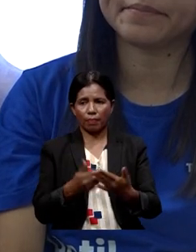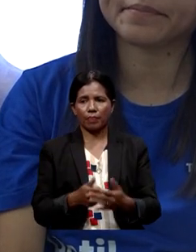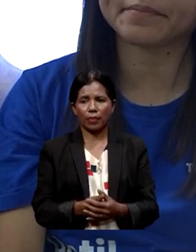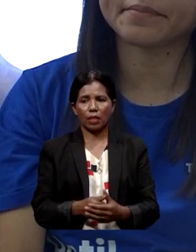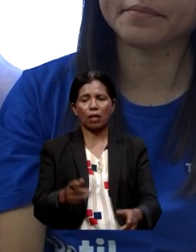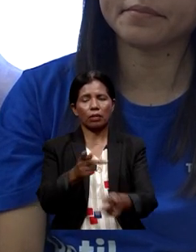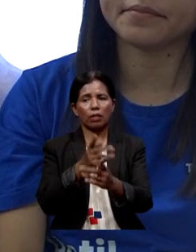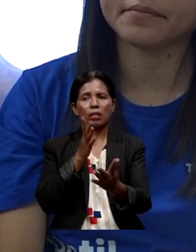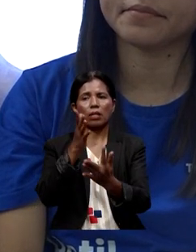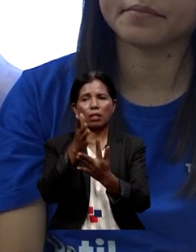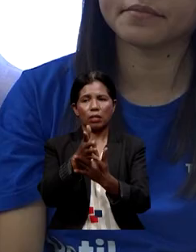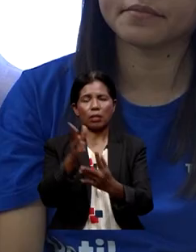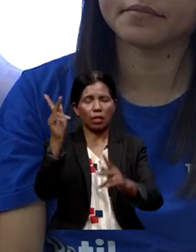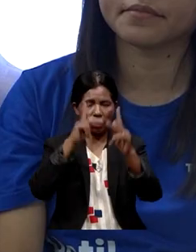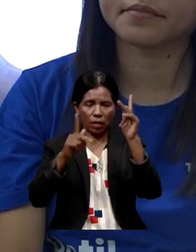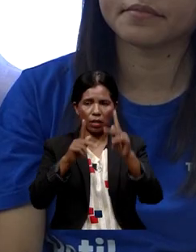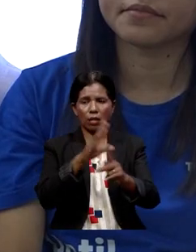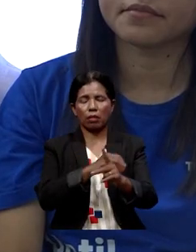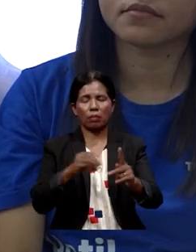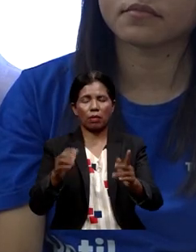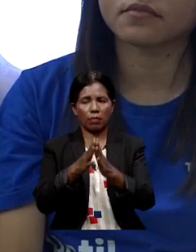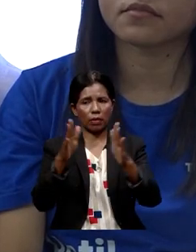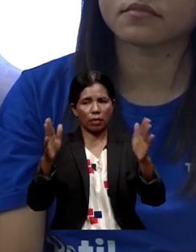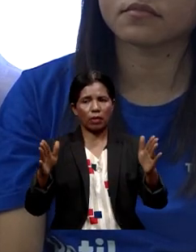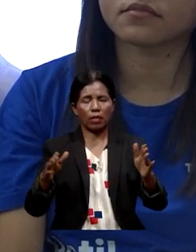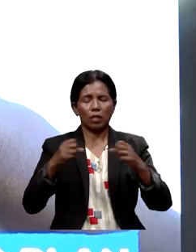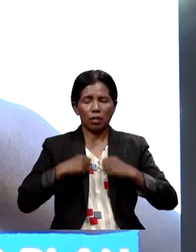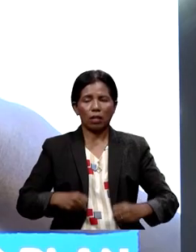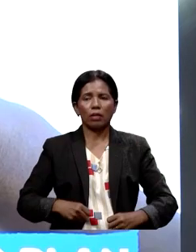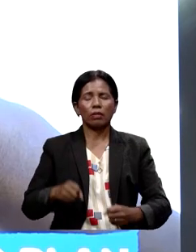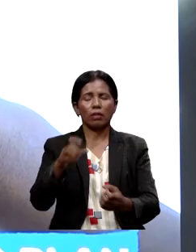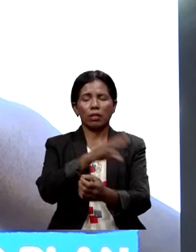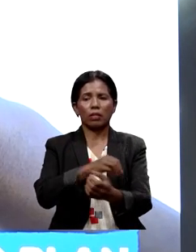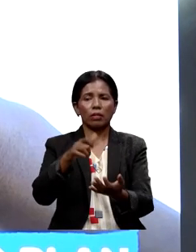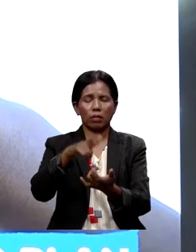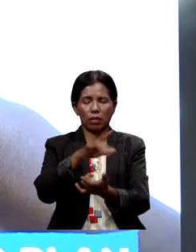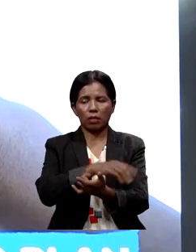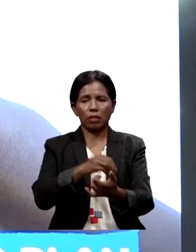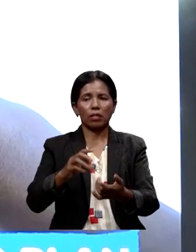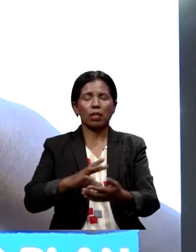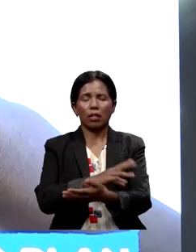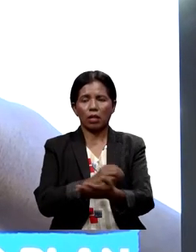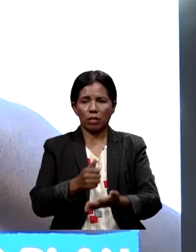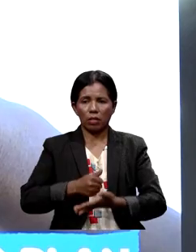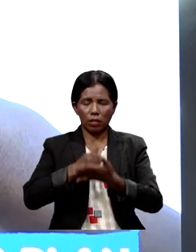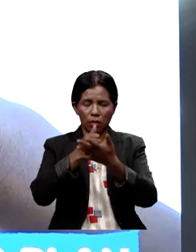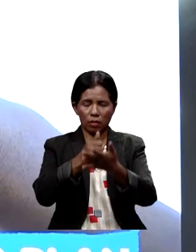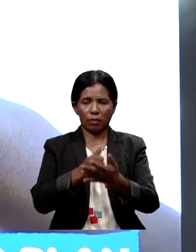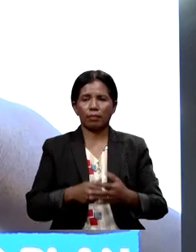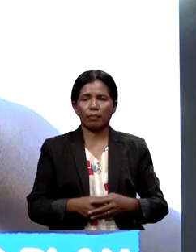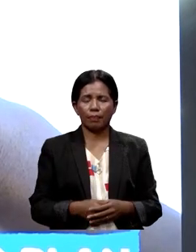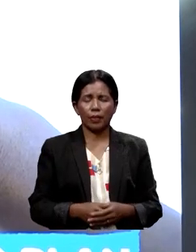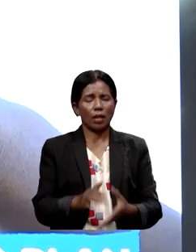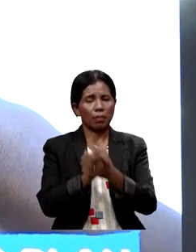Assegura acesso para gestão caso de compreensivo, saúde sexual, no reprodutiva, apoio psicossocial, no reabilitação. A